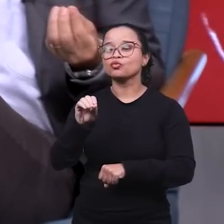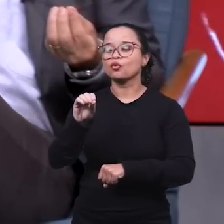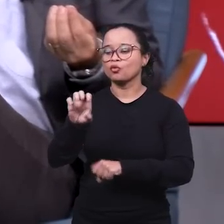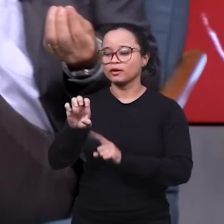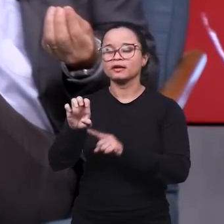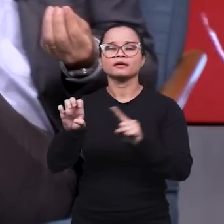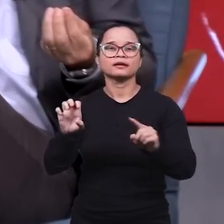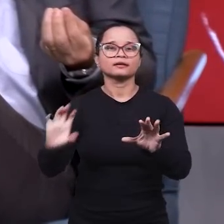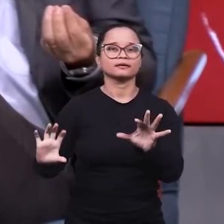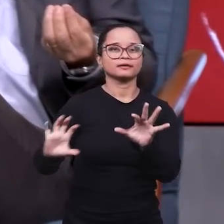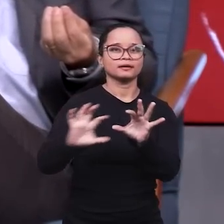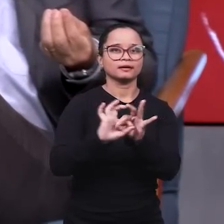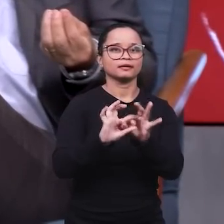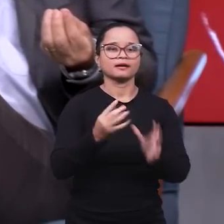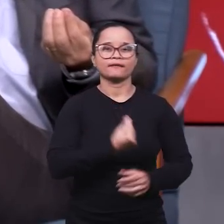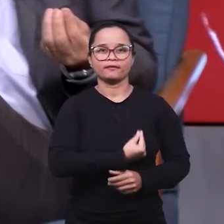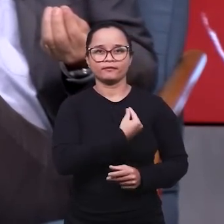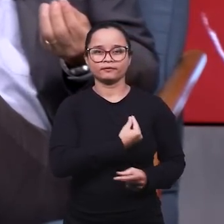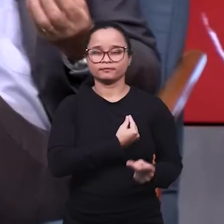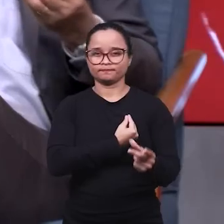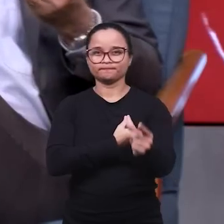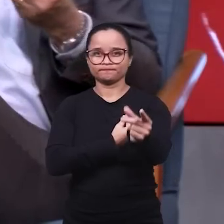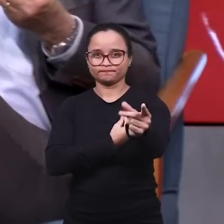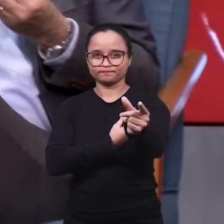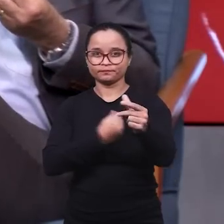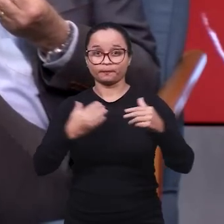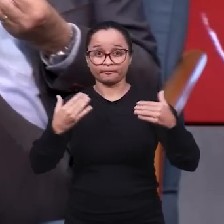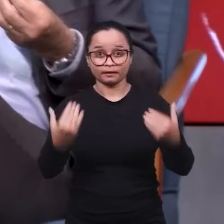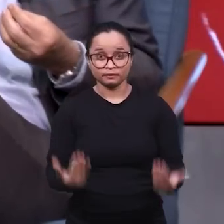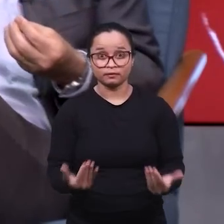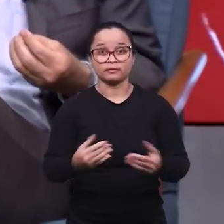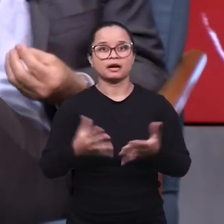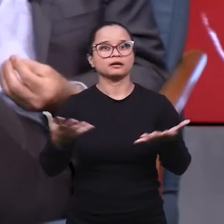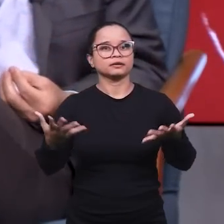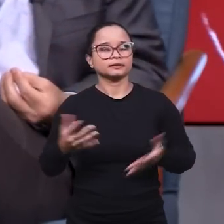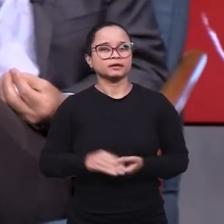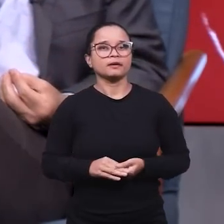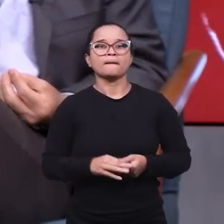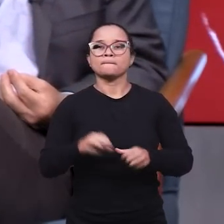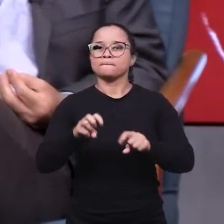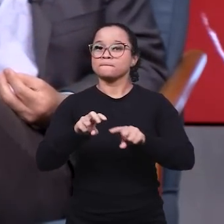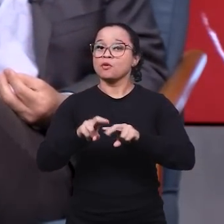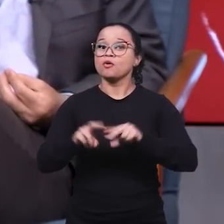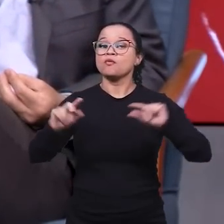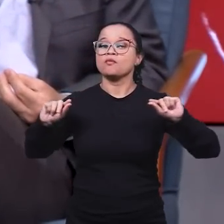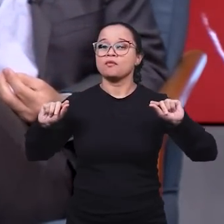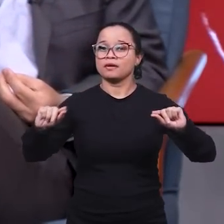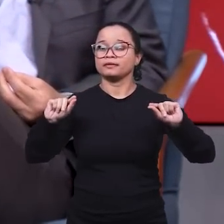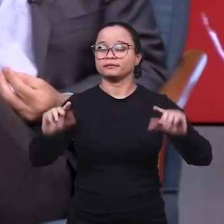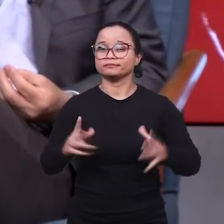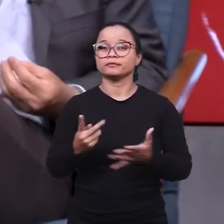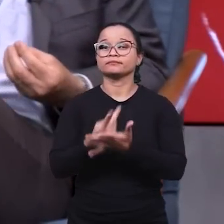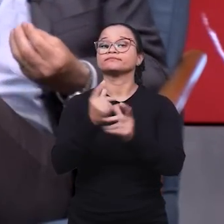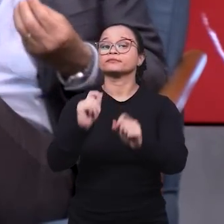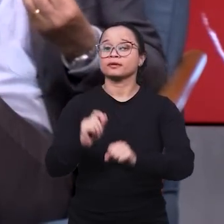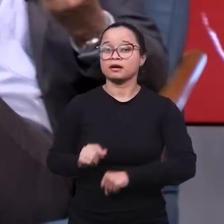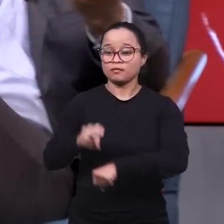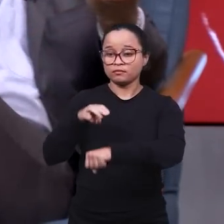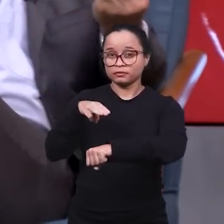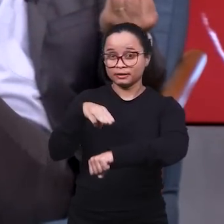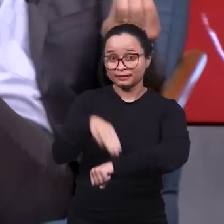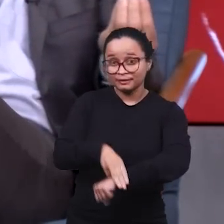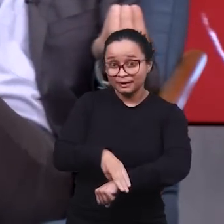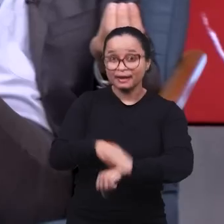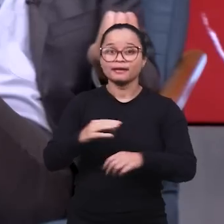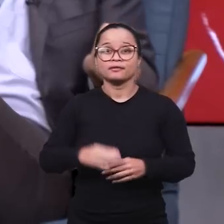está ligado à vida eterna. Então é por isso que o ministério é maior que a vida. Qual? O